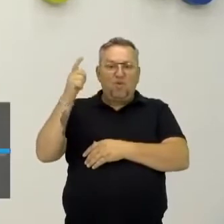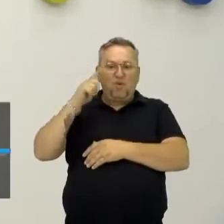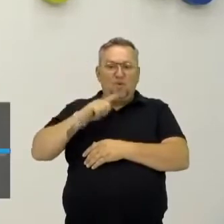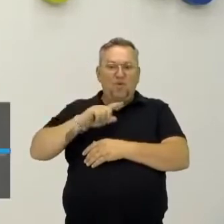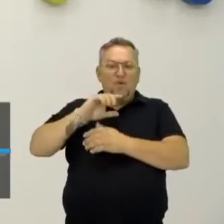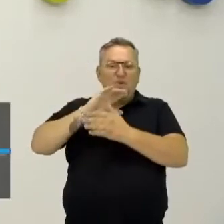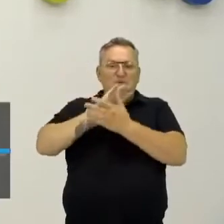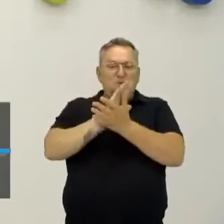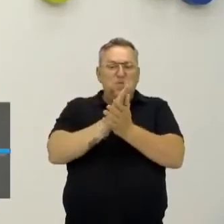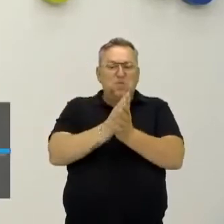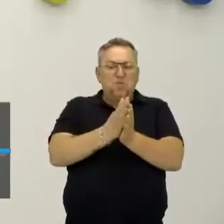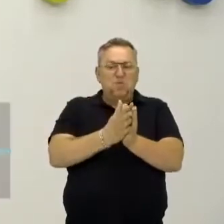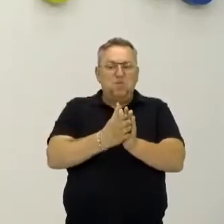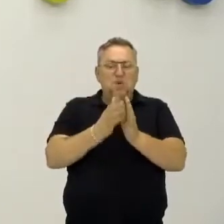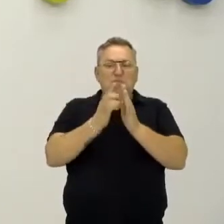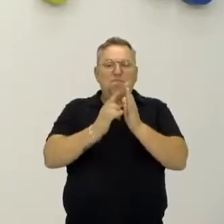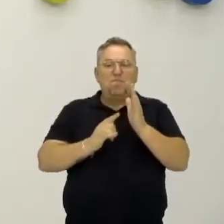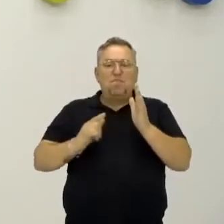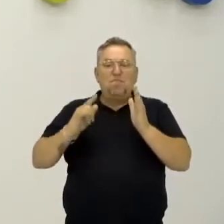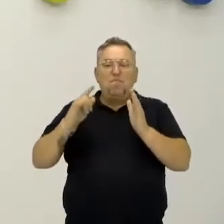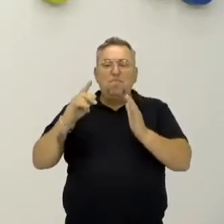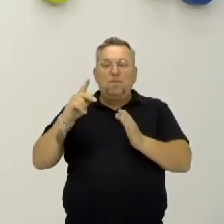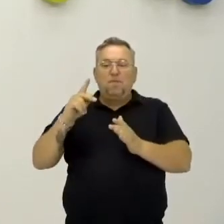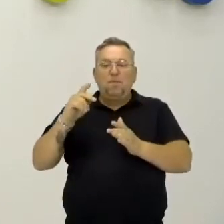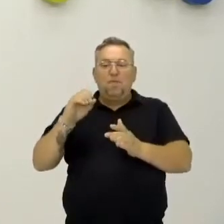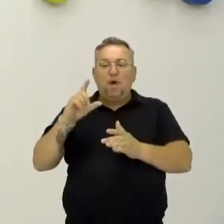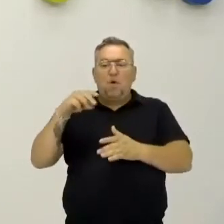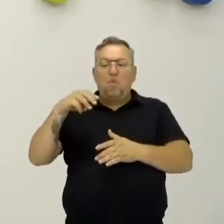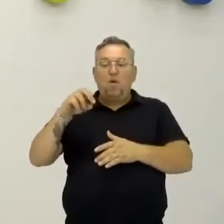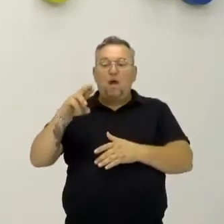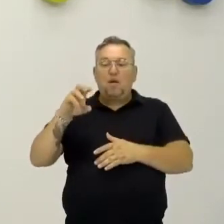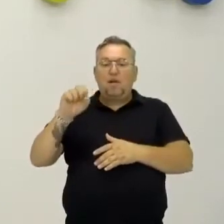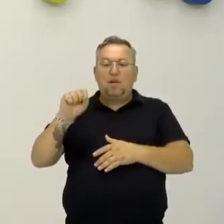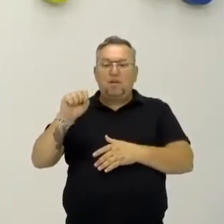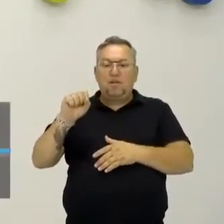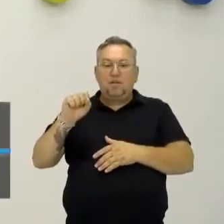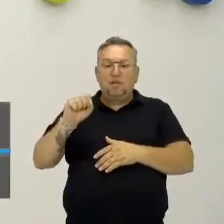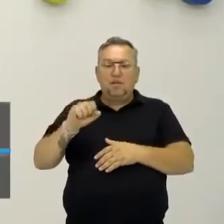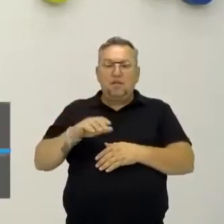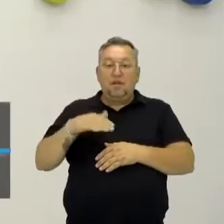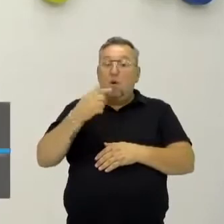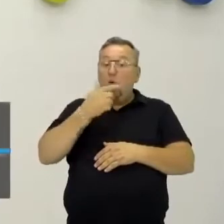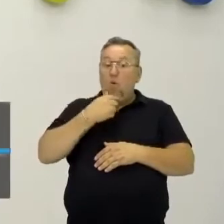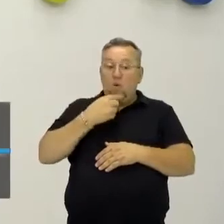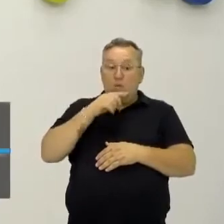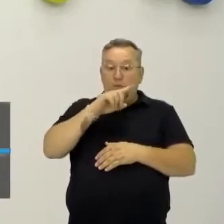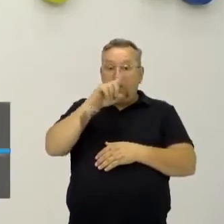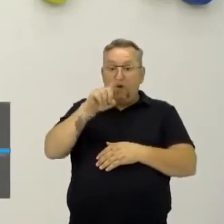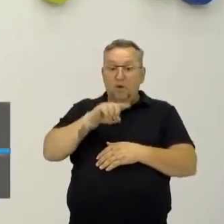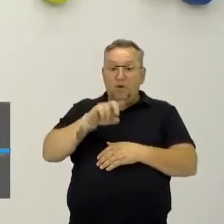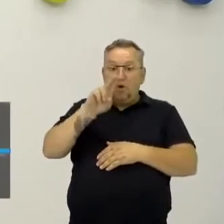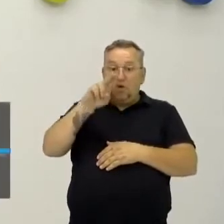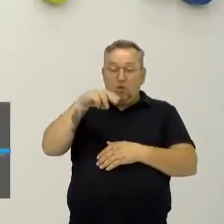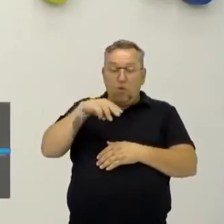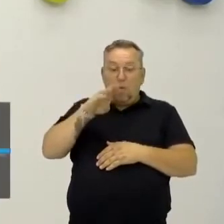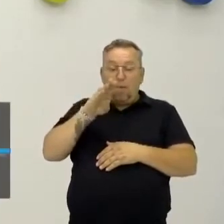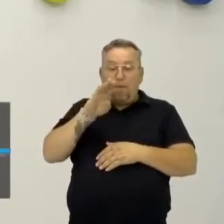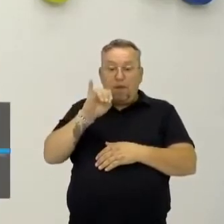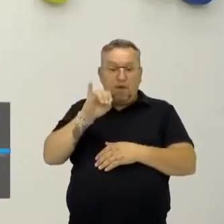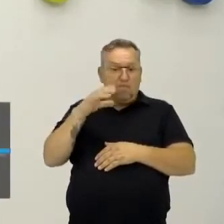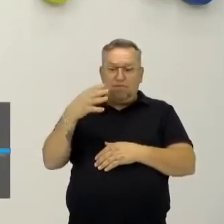derrubar Palmares. Olha só, gente, o Zumbi, ele não aceita esse acordo, né,